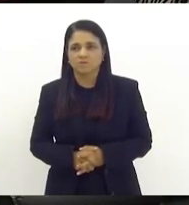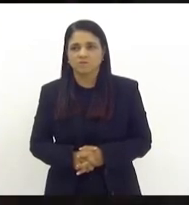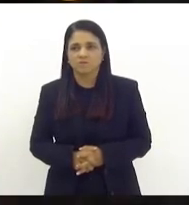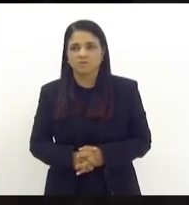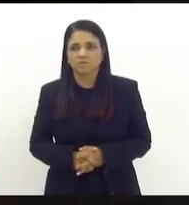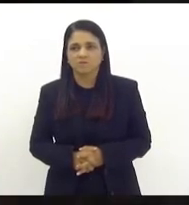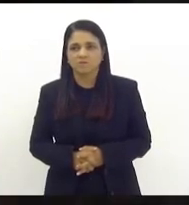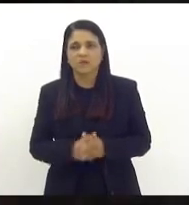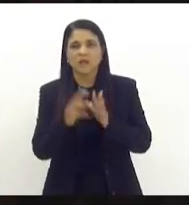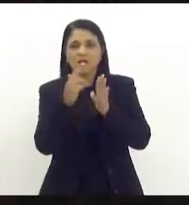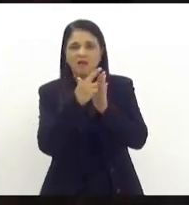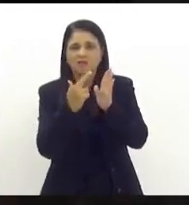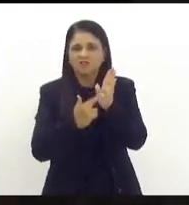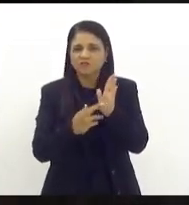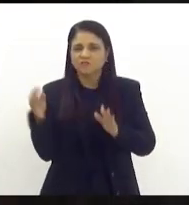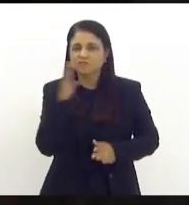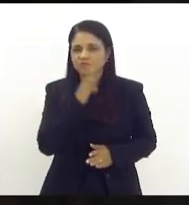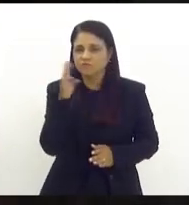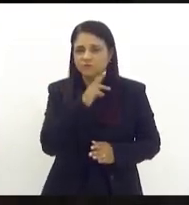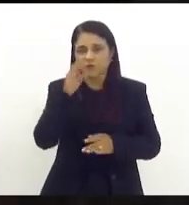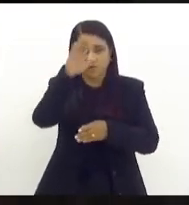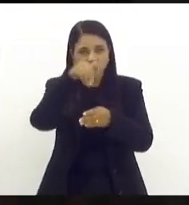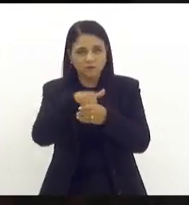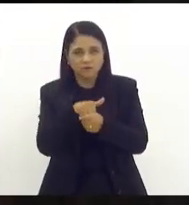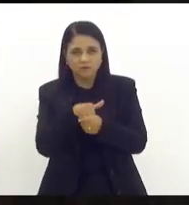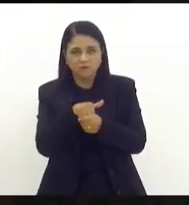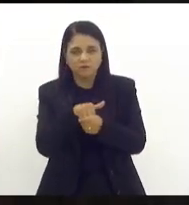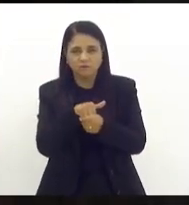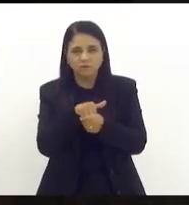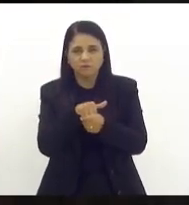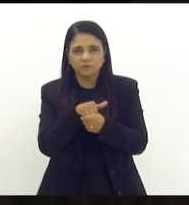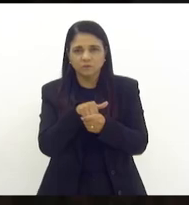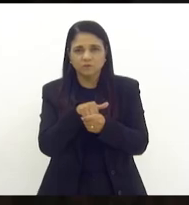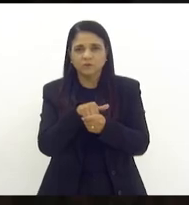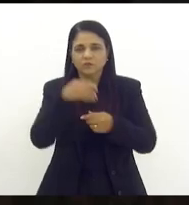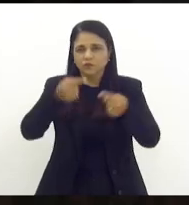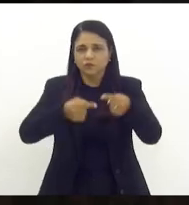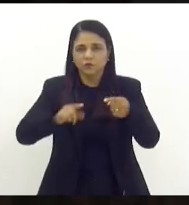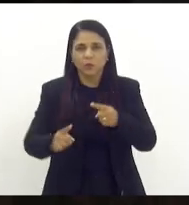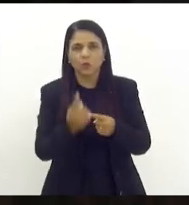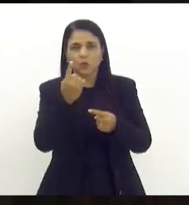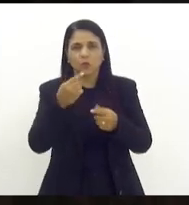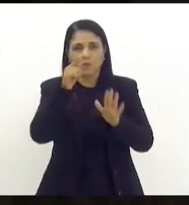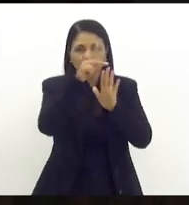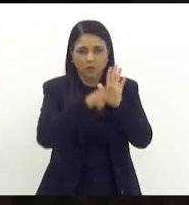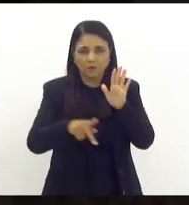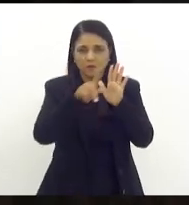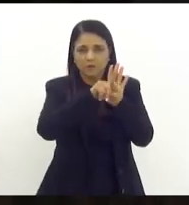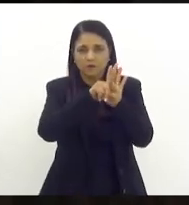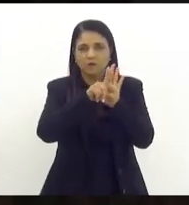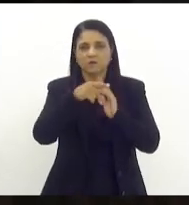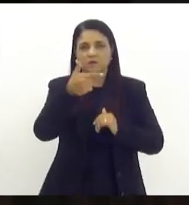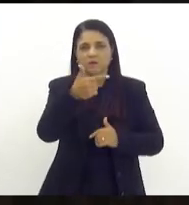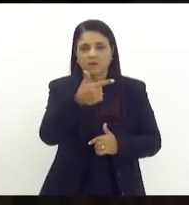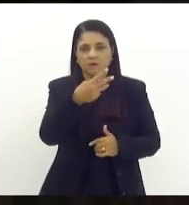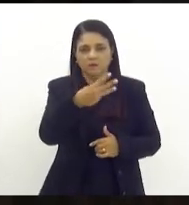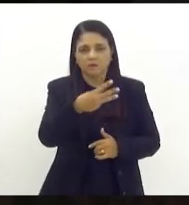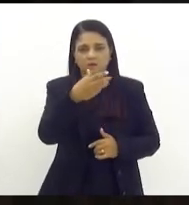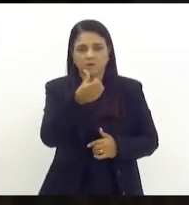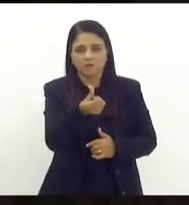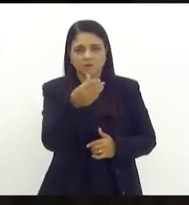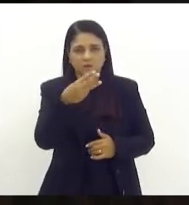em gêmeos de urgência em votação em discussão única projeto de lei número